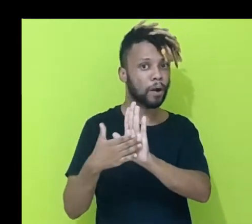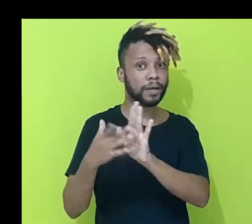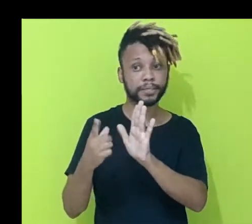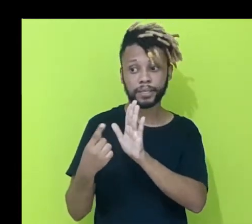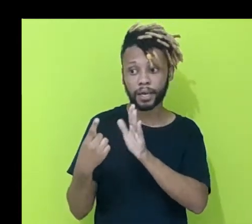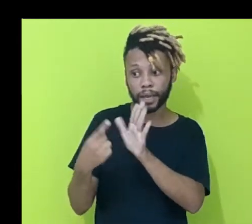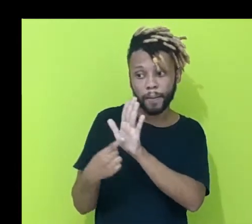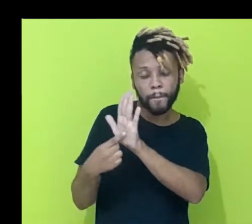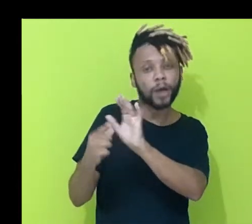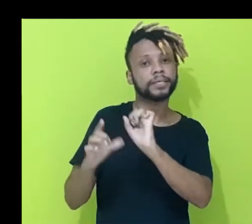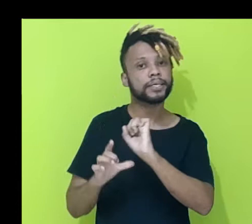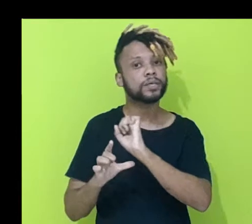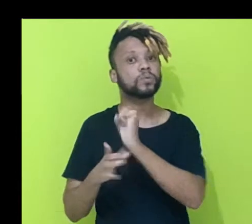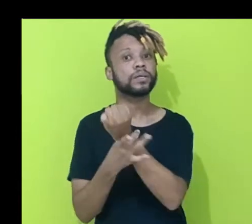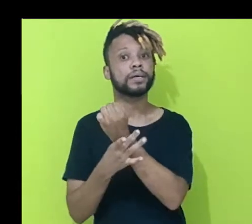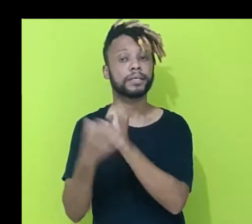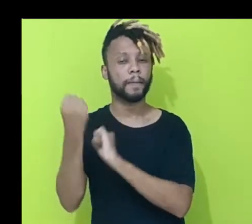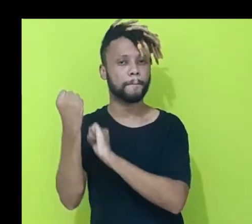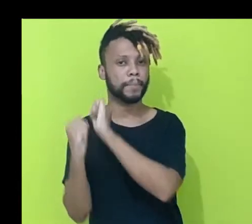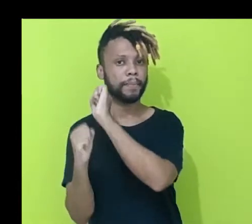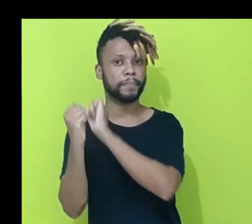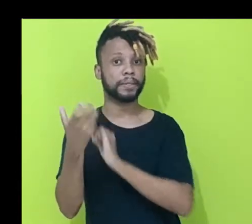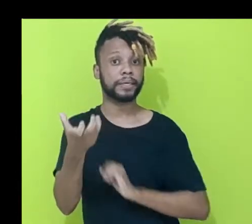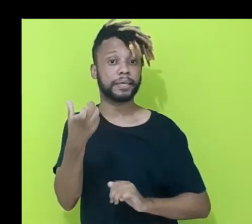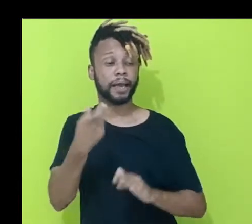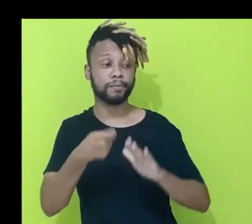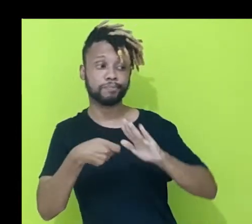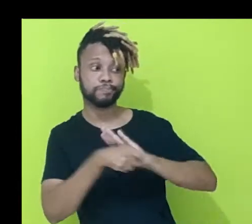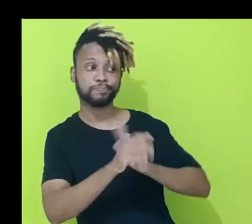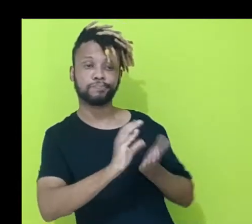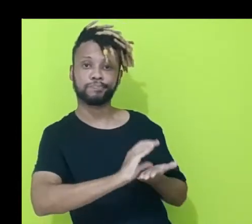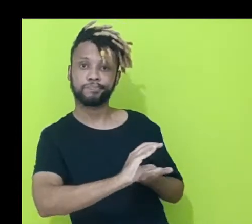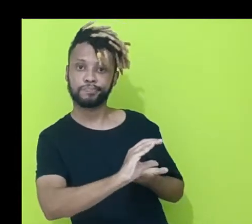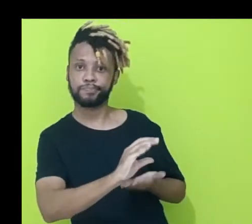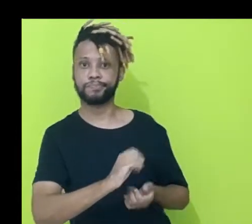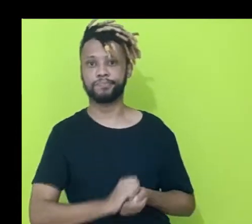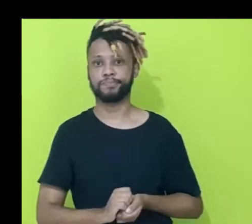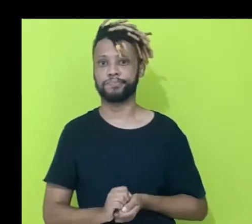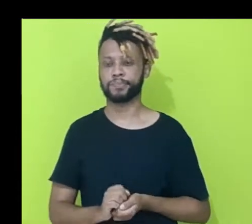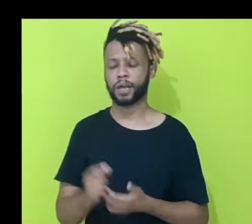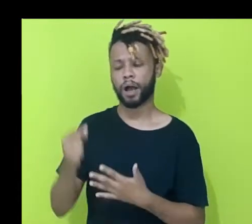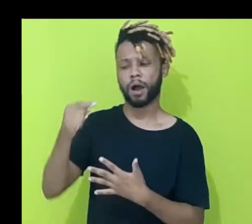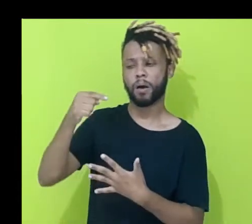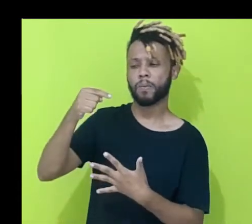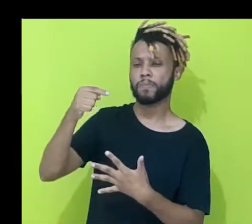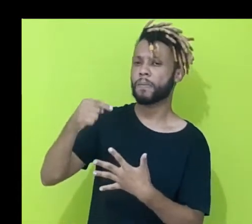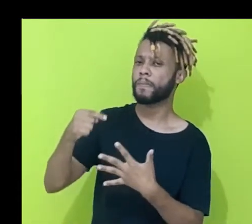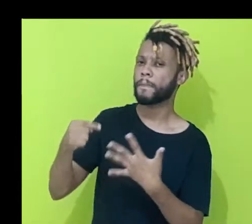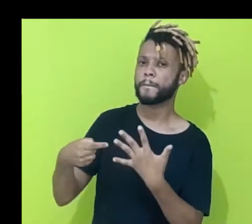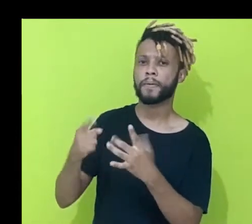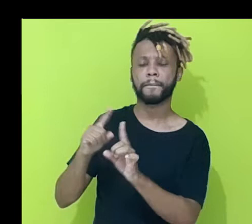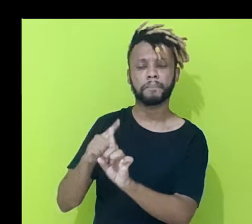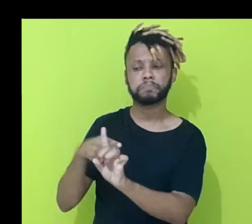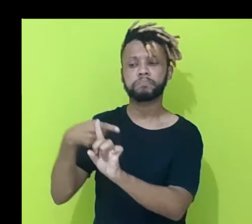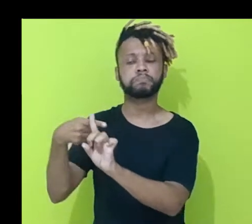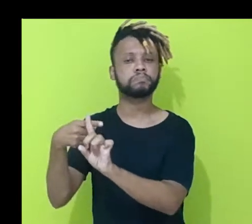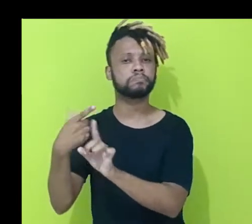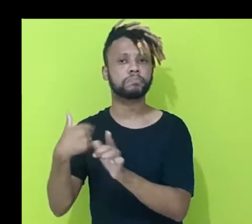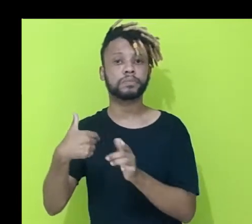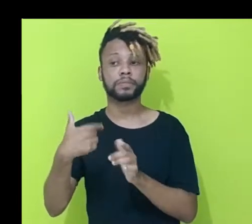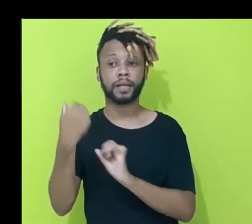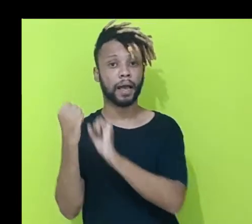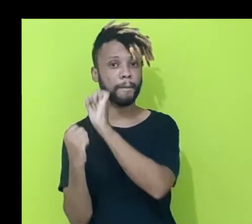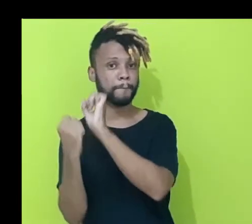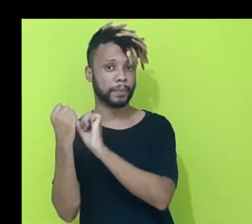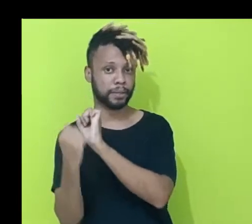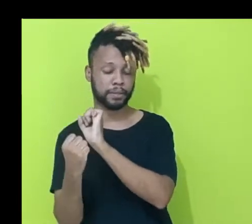está investindo no seu projeto. Quais os benefícios para o patrocinador? Além das